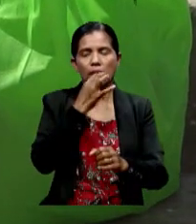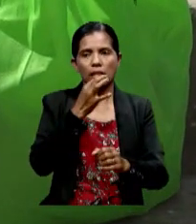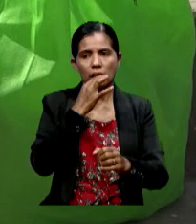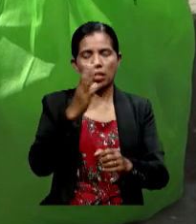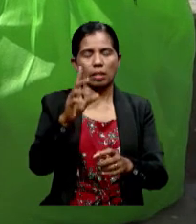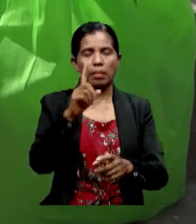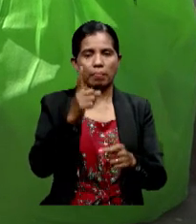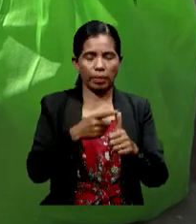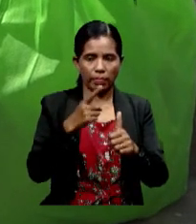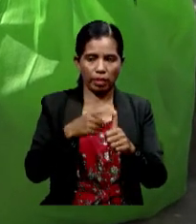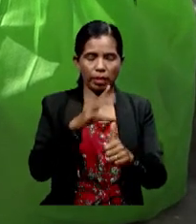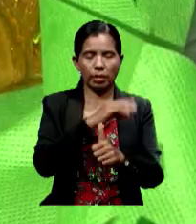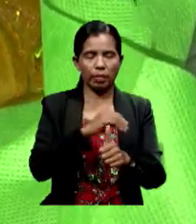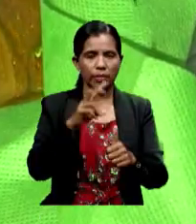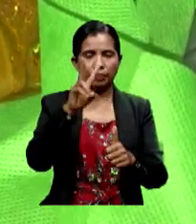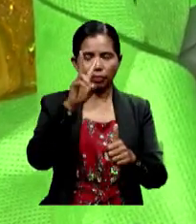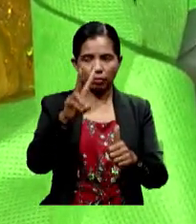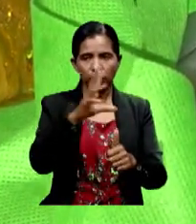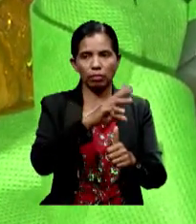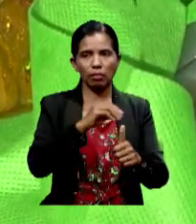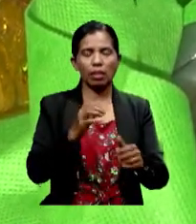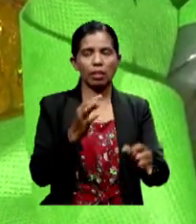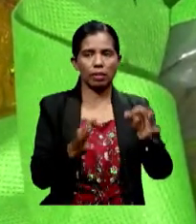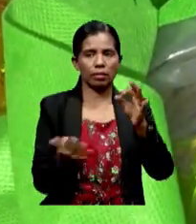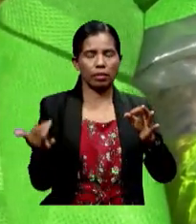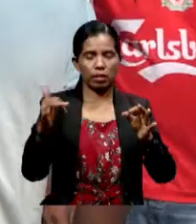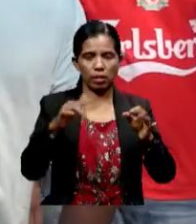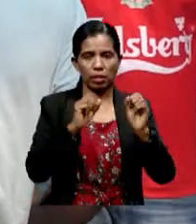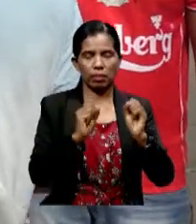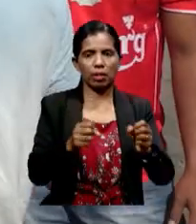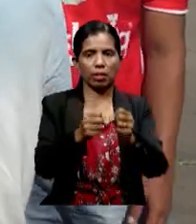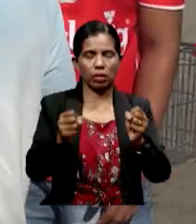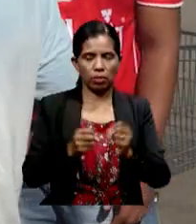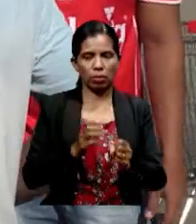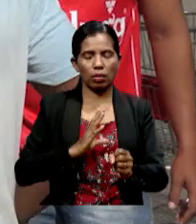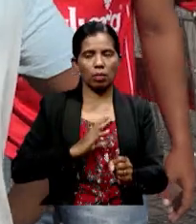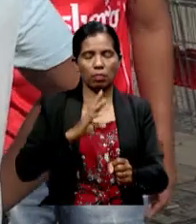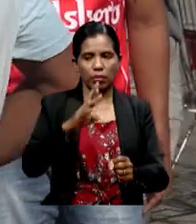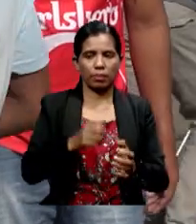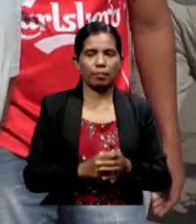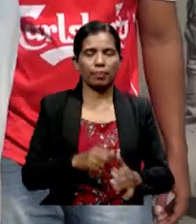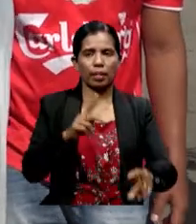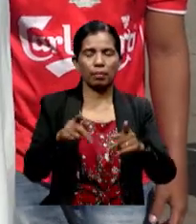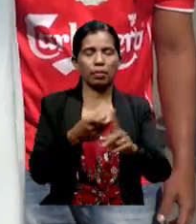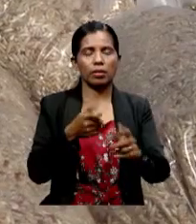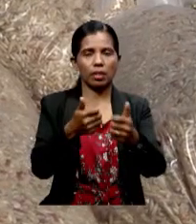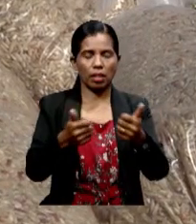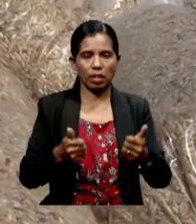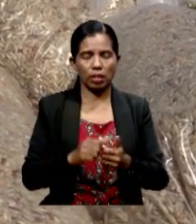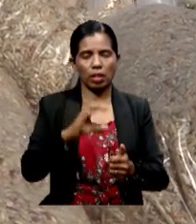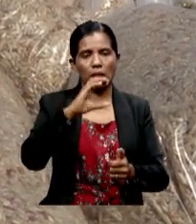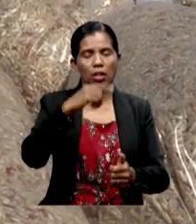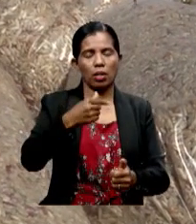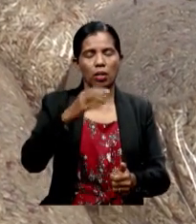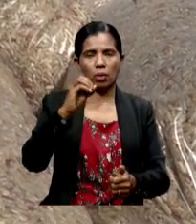fase da huluk, no fase da ruak nian, mas que sira pertence ba suku Komoro. Reclamante sira husi aldeia Golgota suku